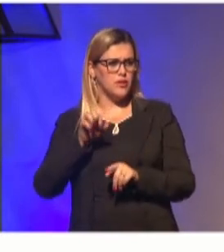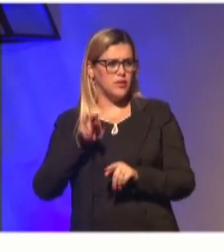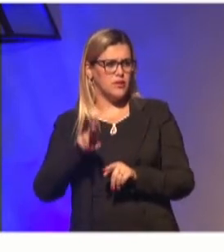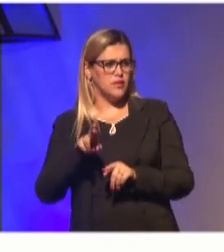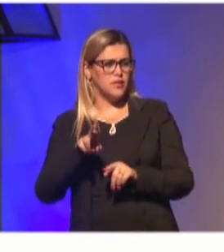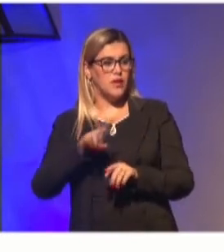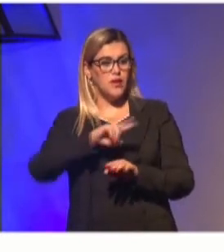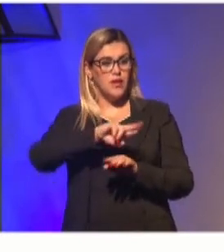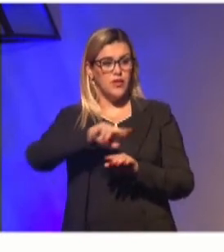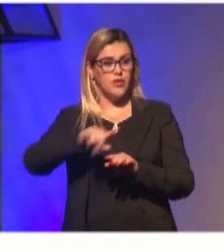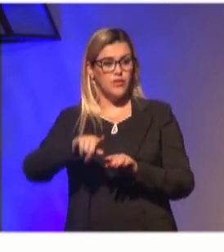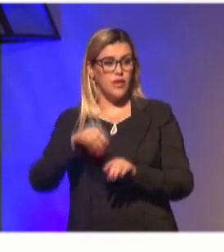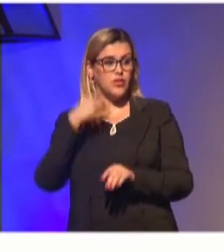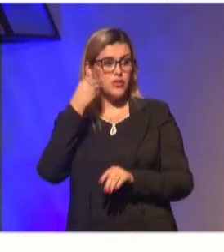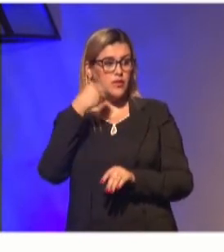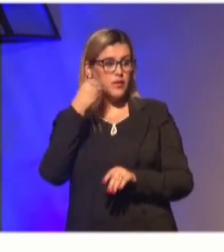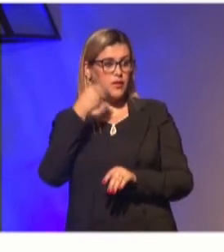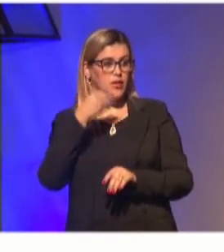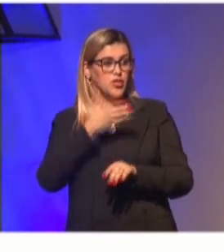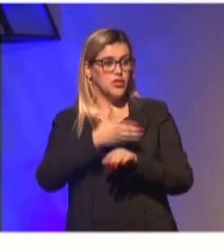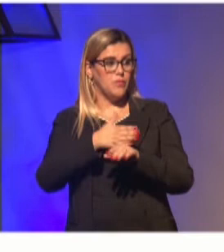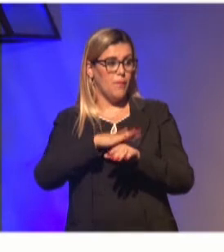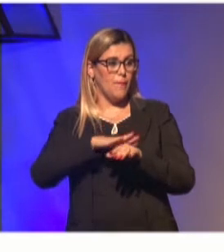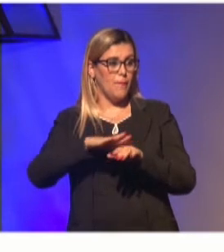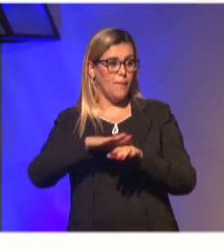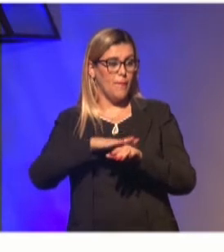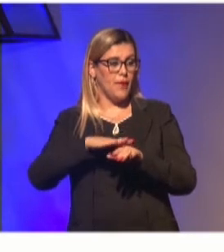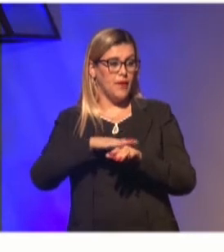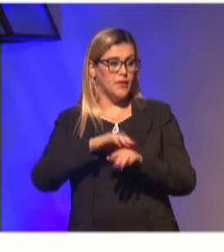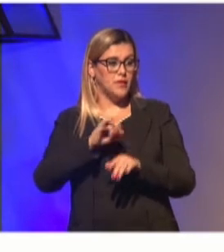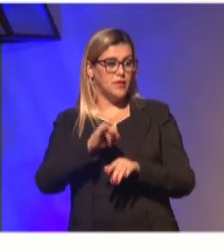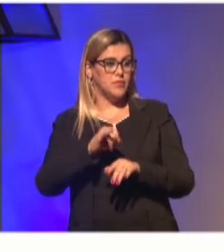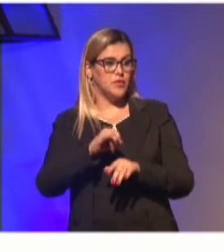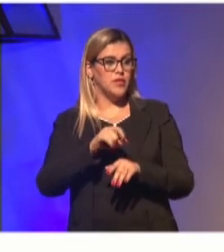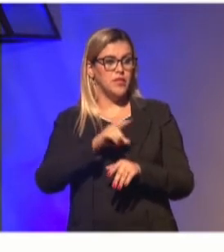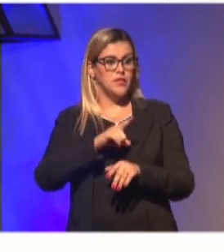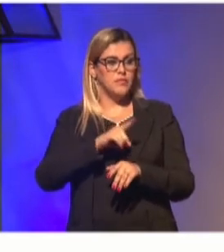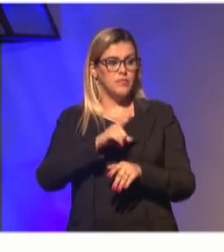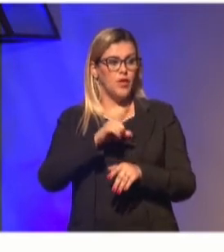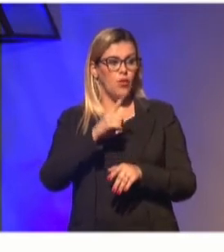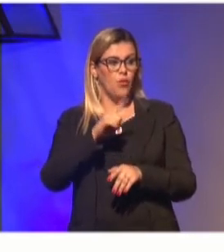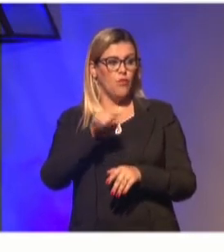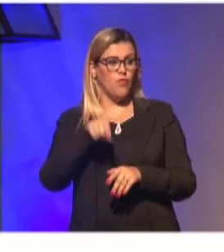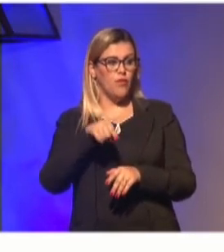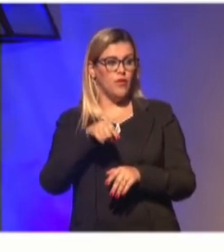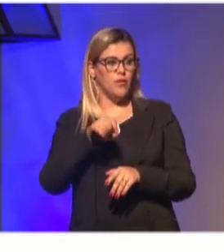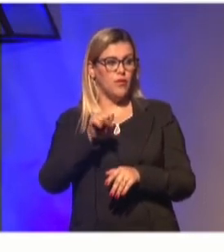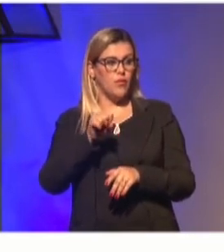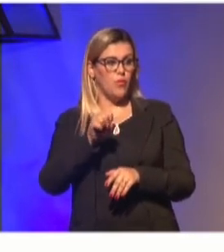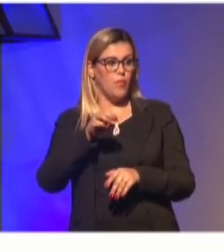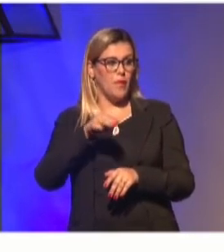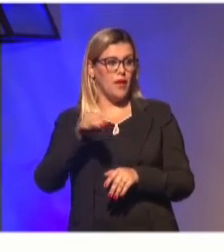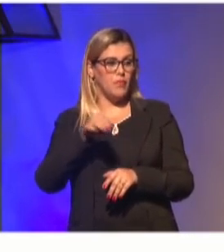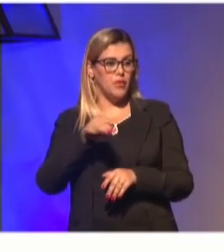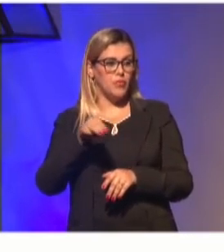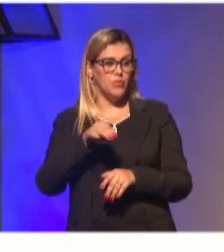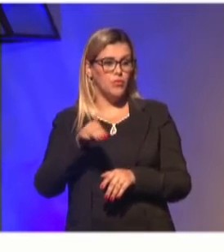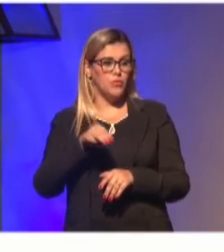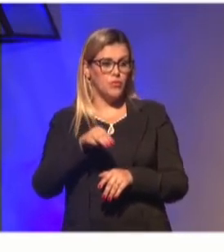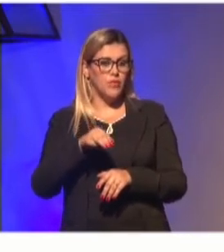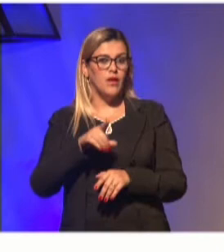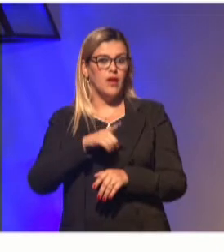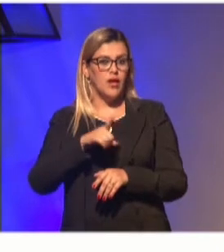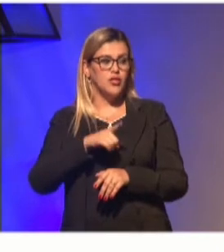nas diferentes espessuras de tecido. Então, se a gente está falando lá de espessuras de 1,1 milímetro, né, a gente já